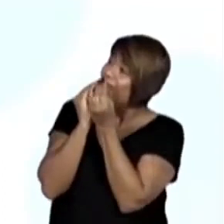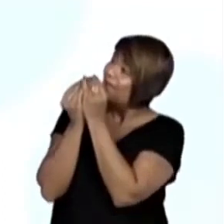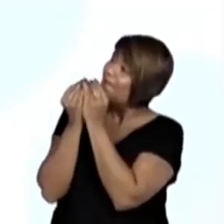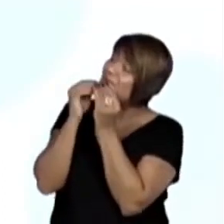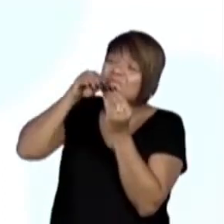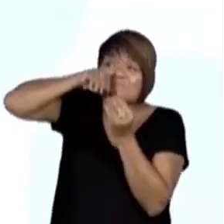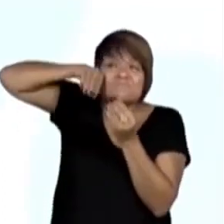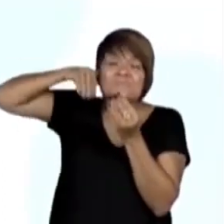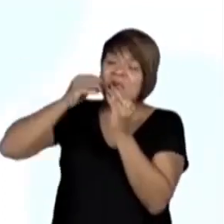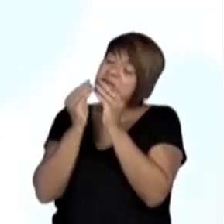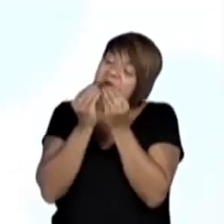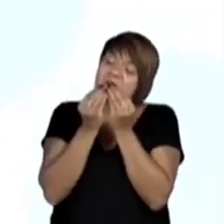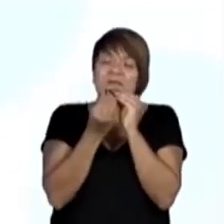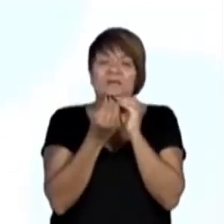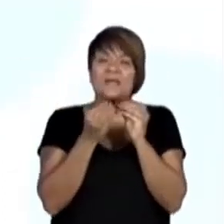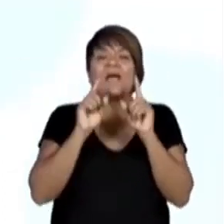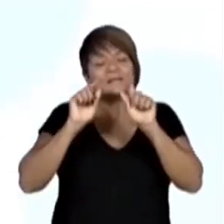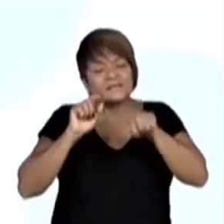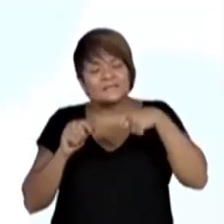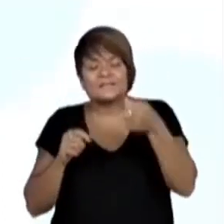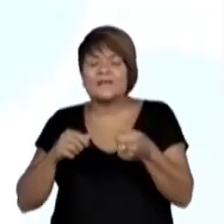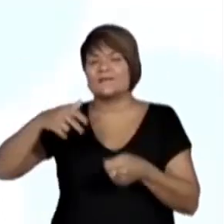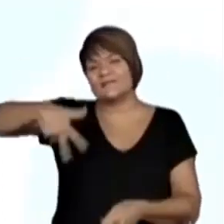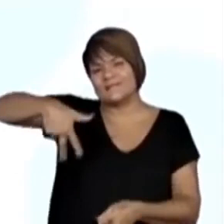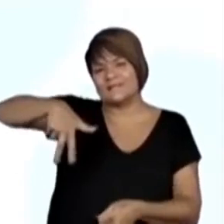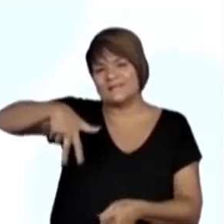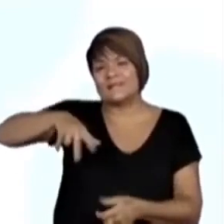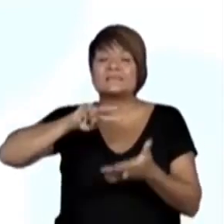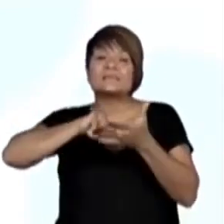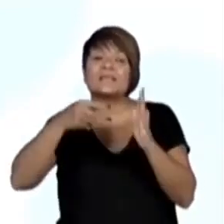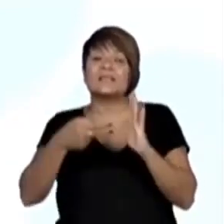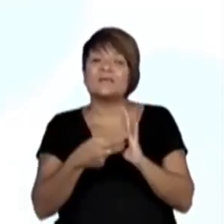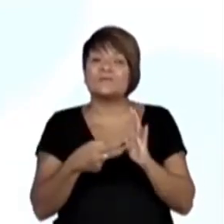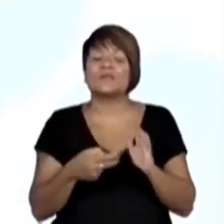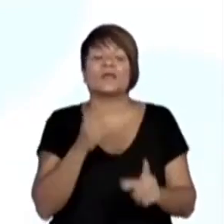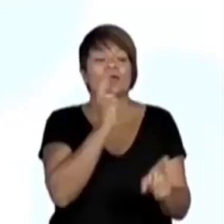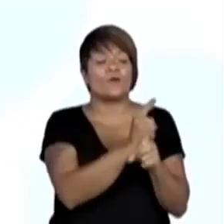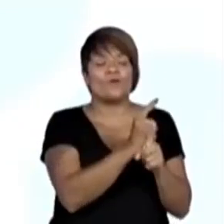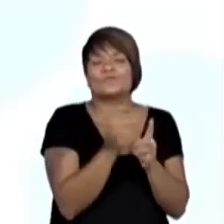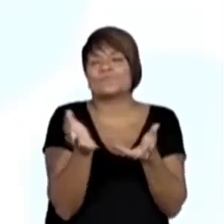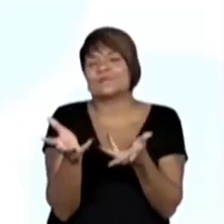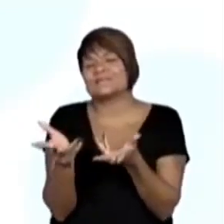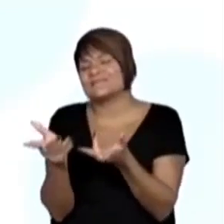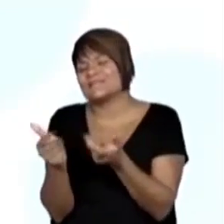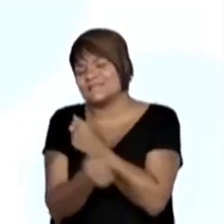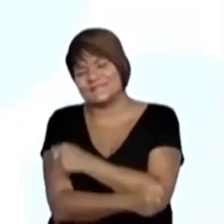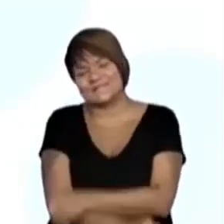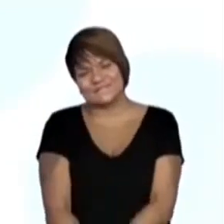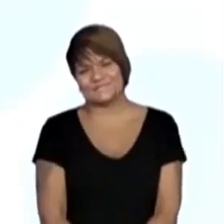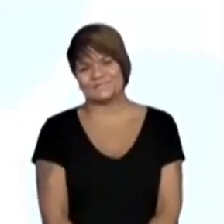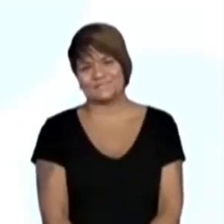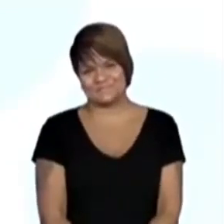bonecas abaiomi, que significa encontro precioso.